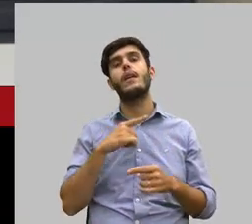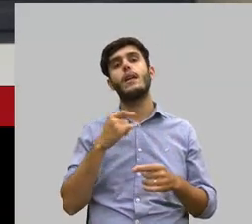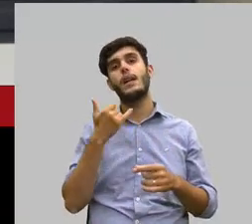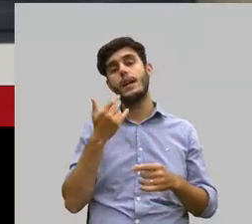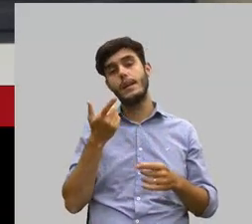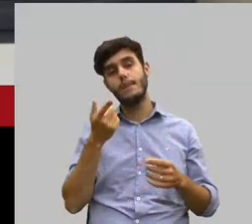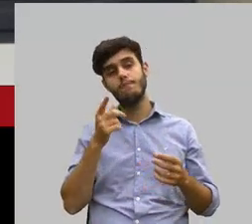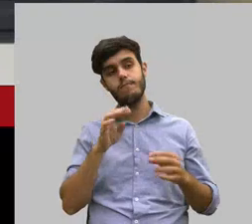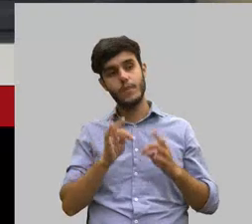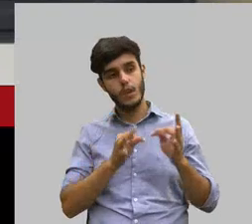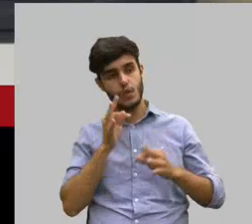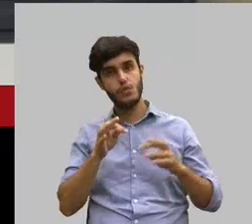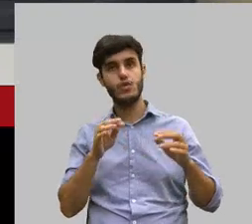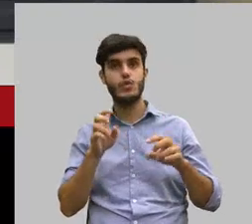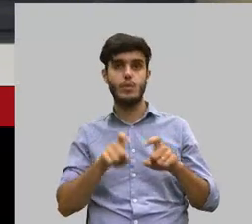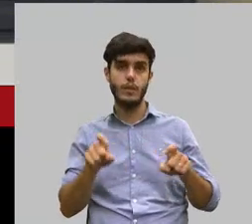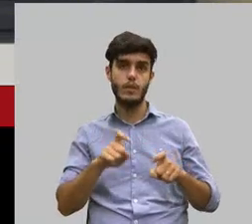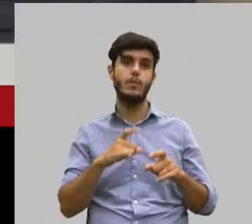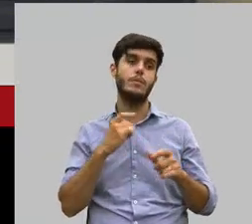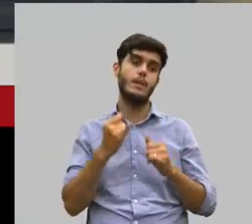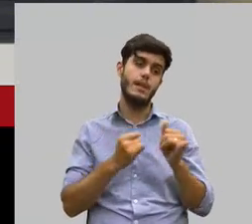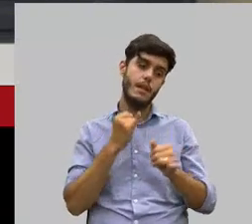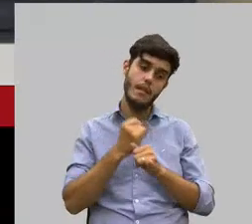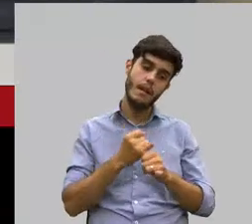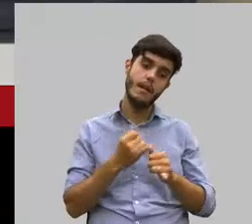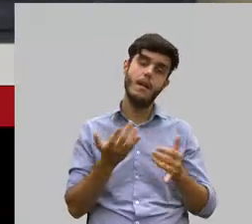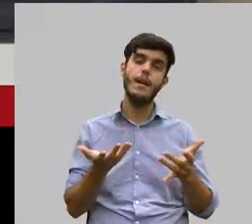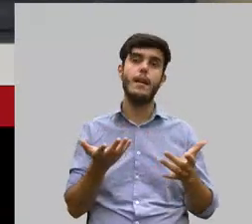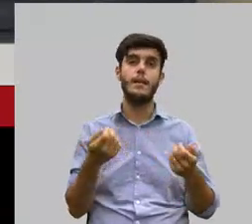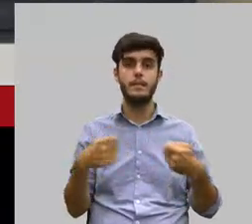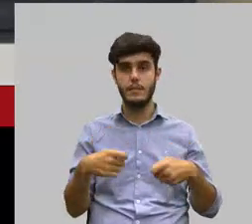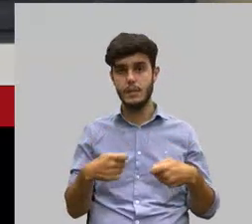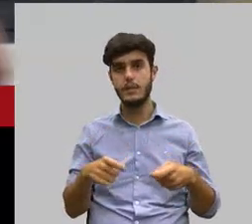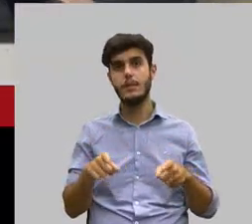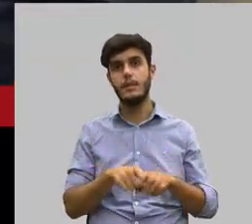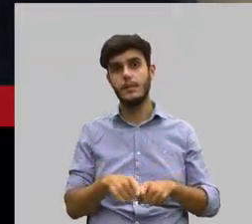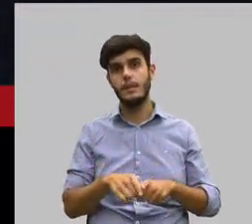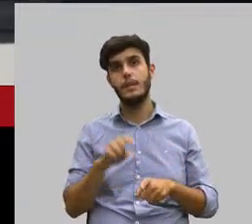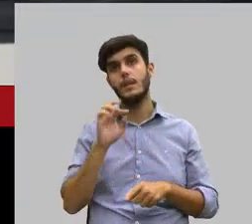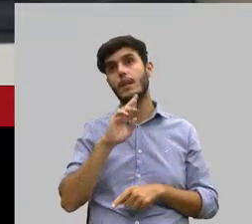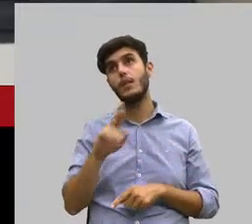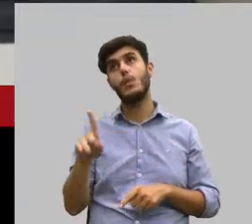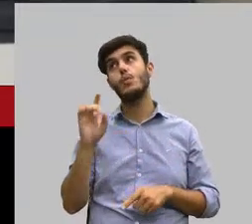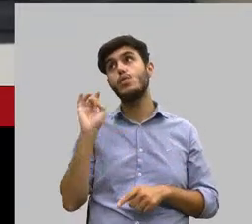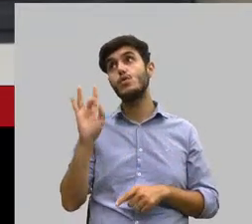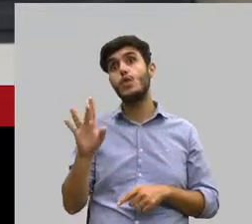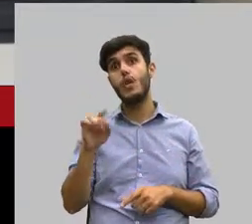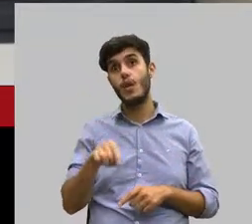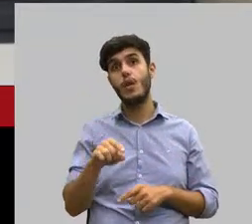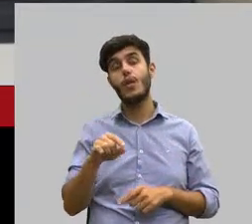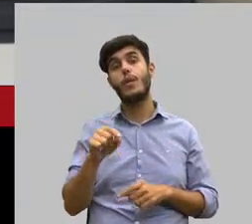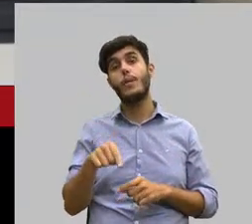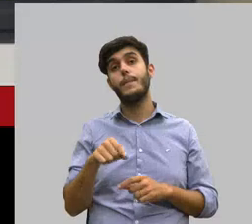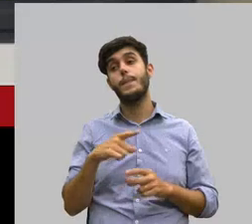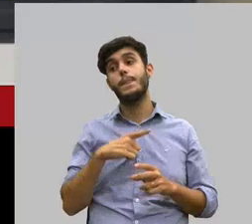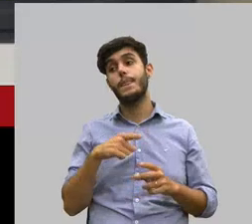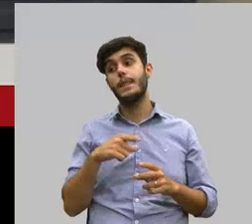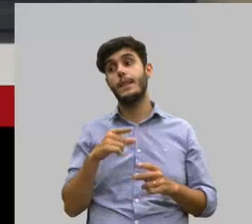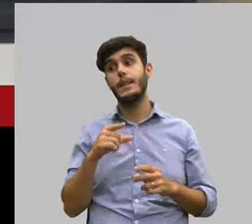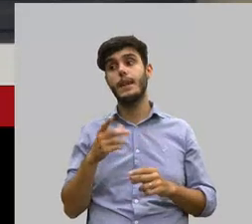internet adequado né e há inclusive não só é um pedido mas o pleito dos Servidores dos